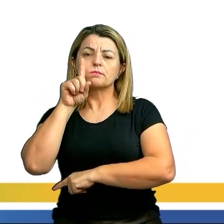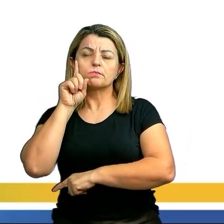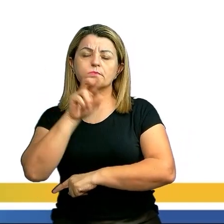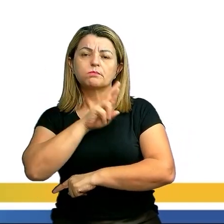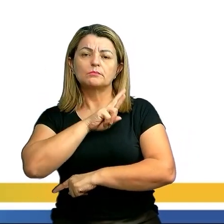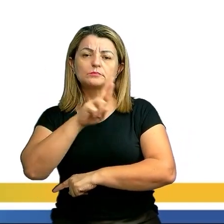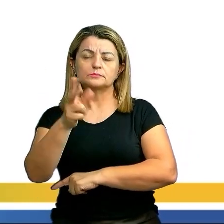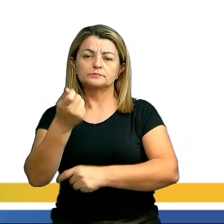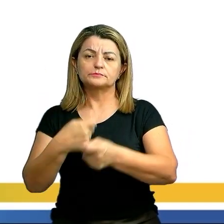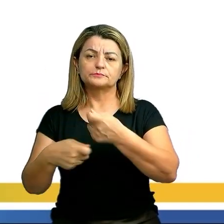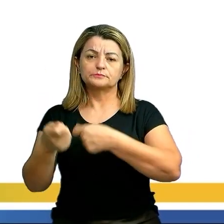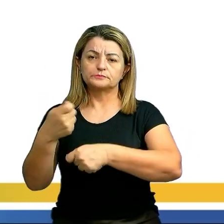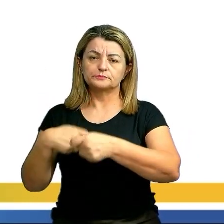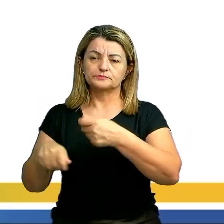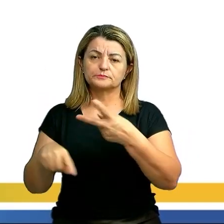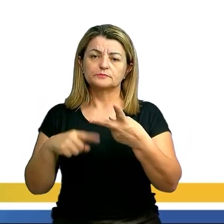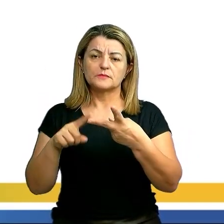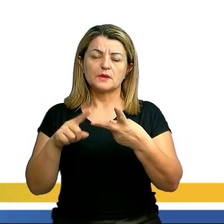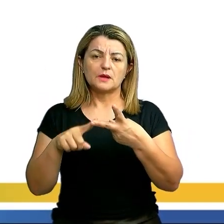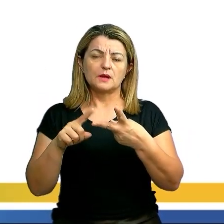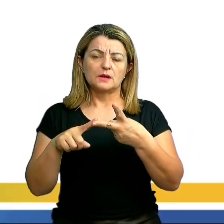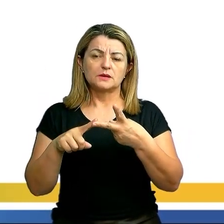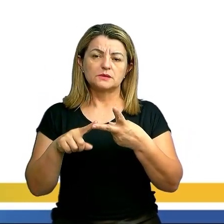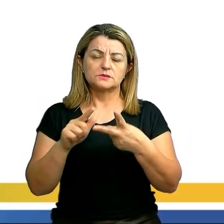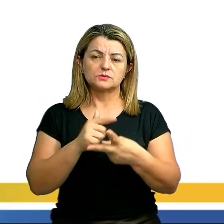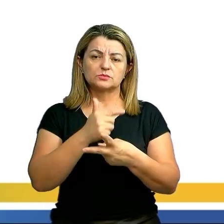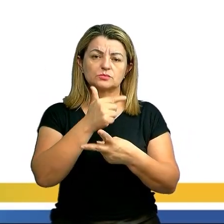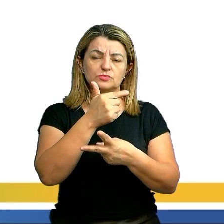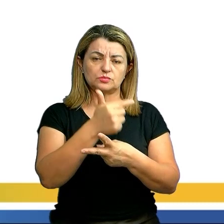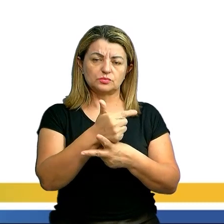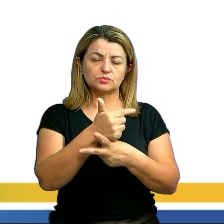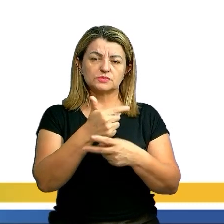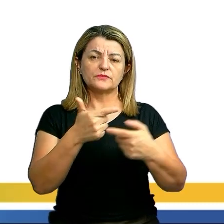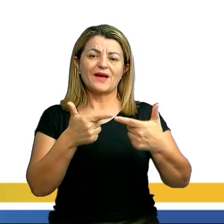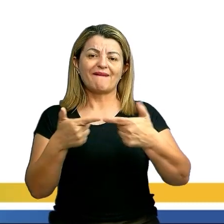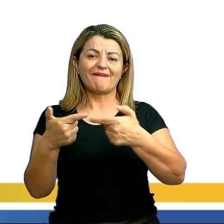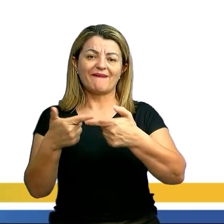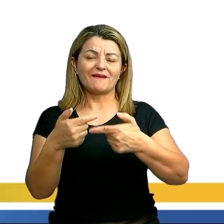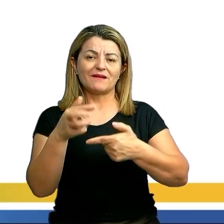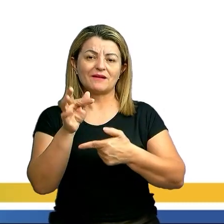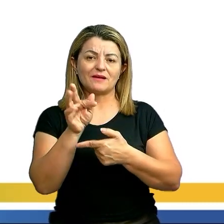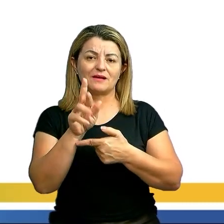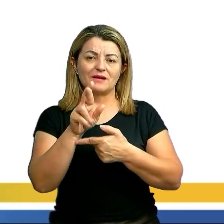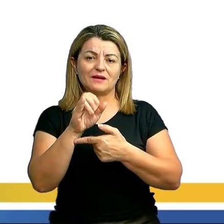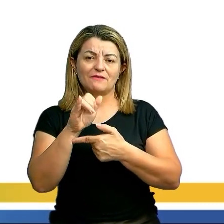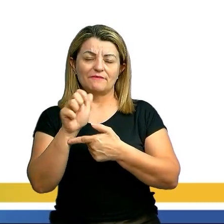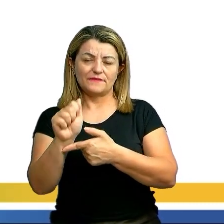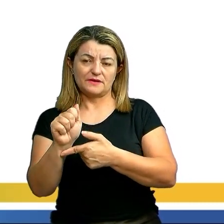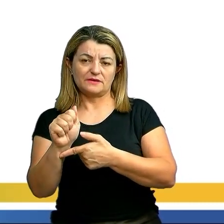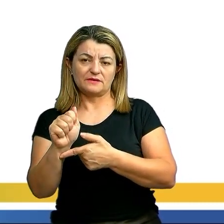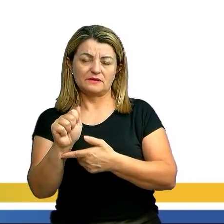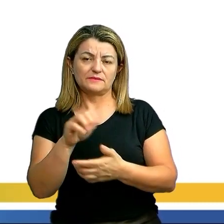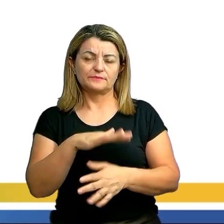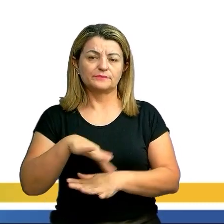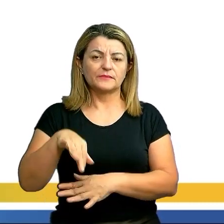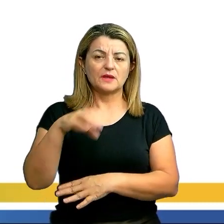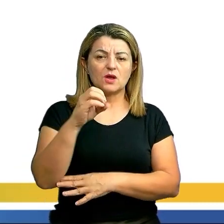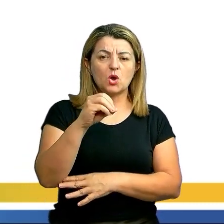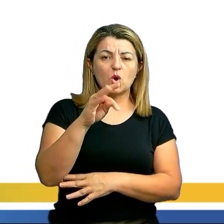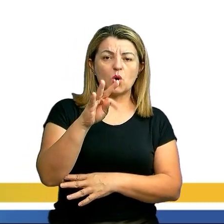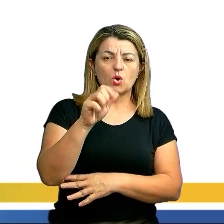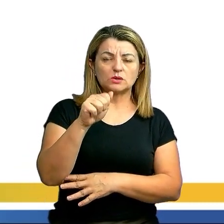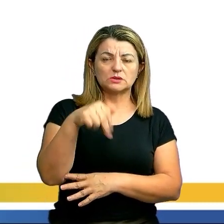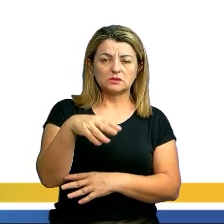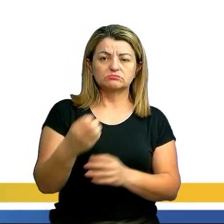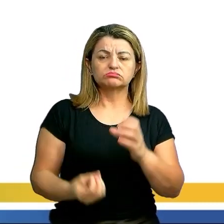representava a ideologia do socialismo, a famosa Guerra Fria. A OTAN, ela foi criada com o